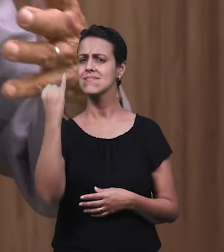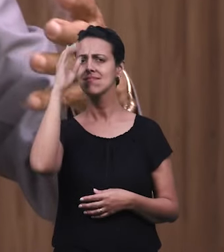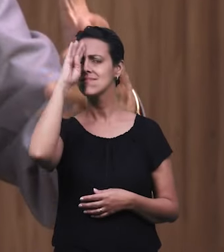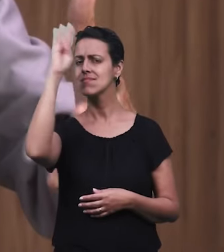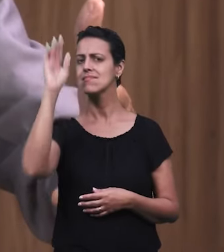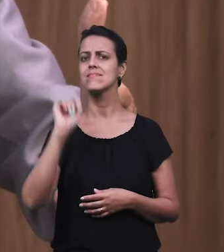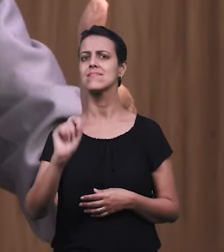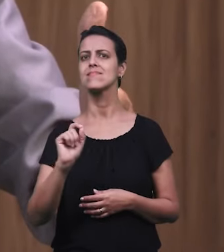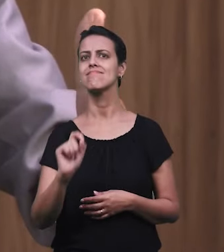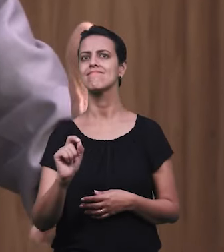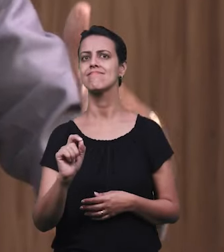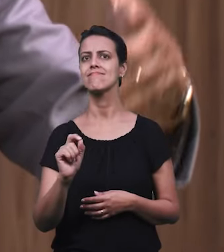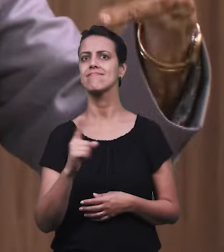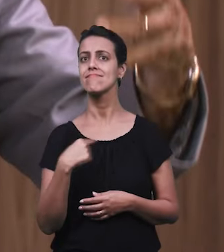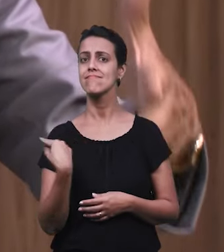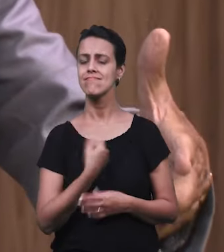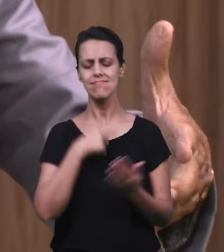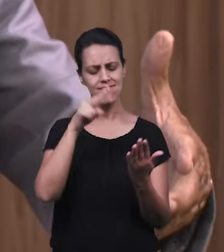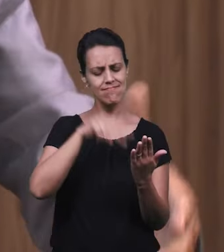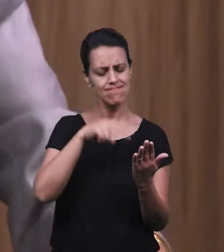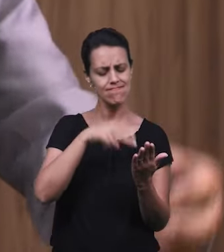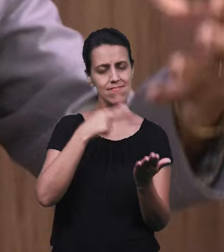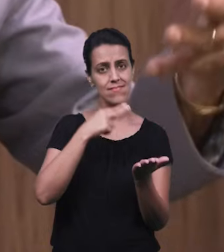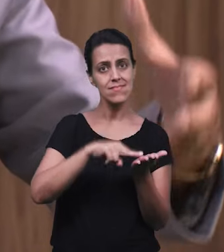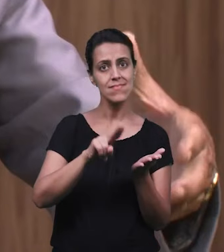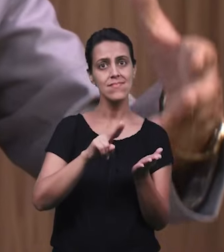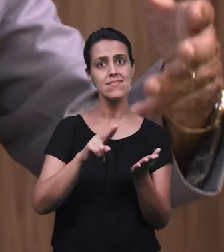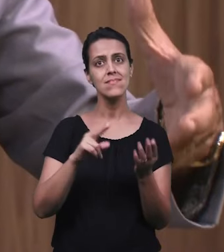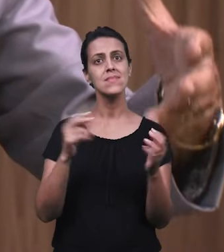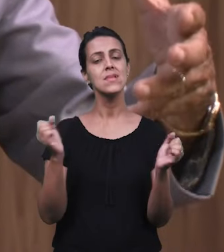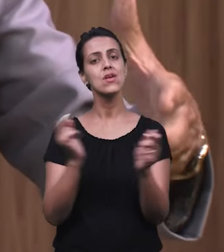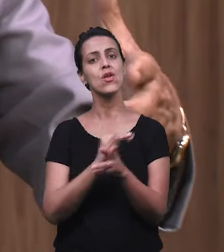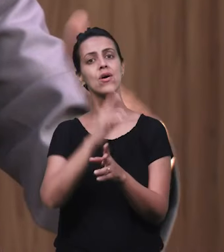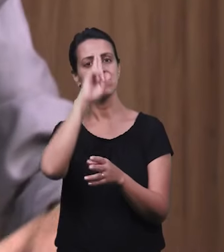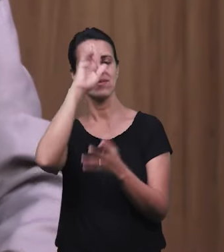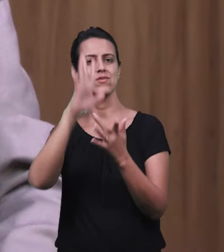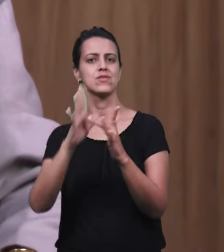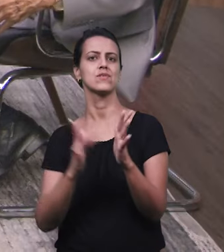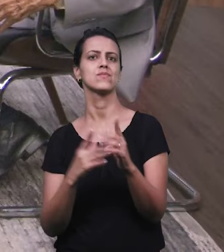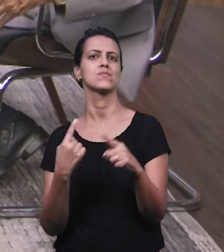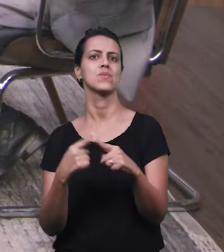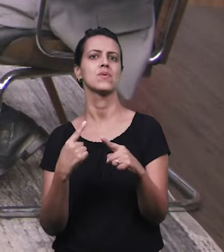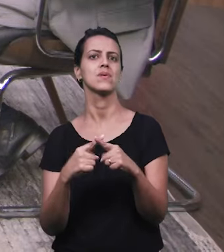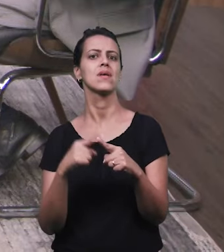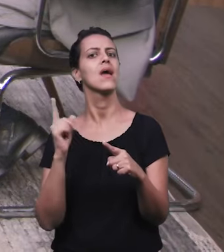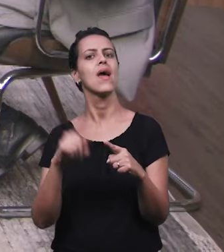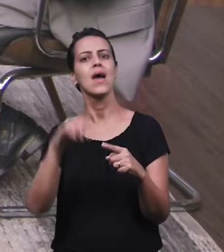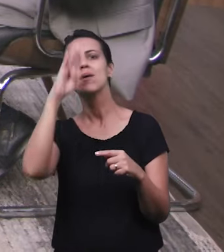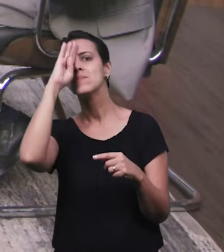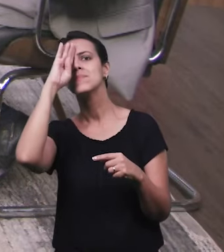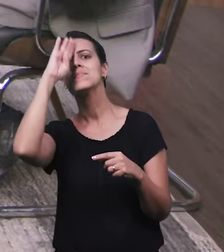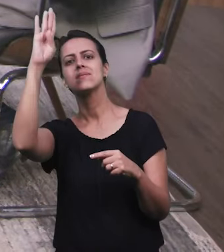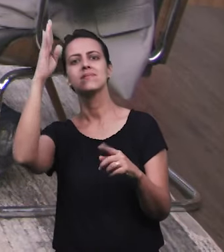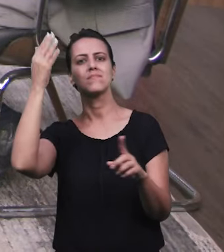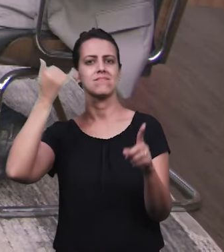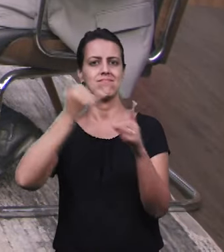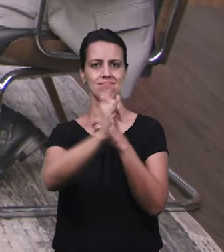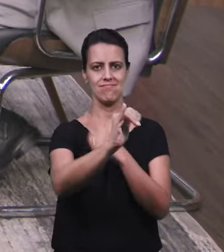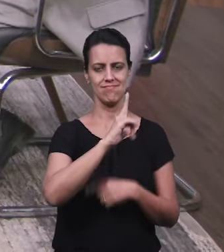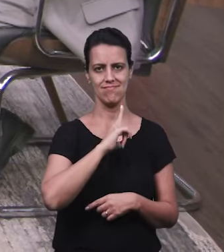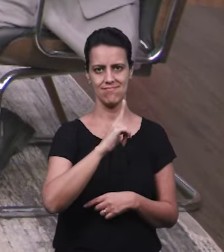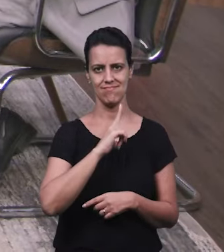a respeito das cartas e glorificar o nome do Senhor Jesus, que é o Senhor da história e da profecia